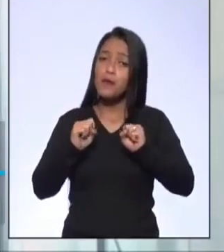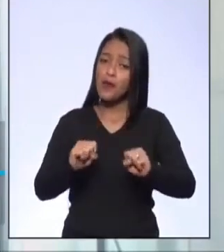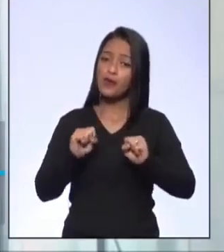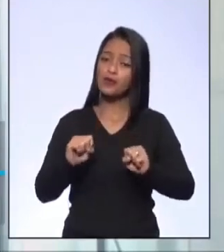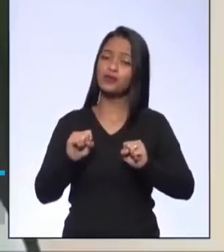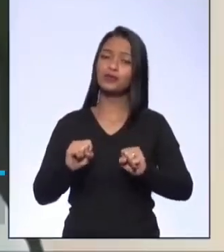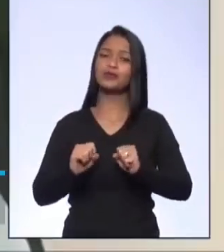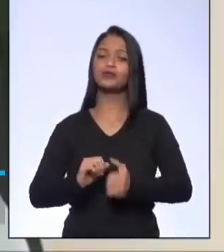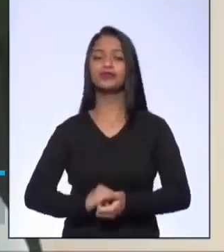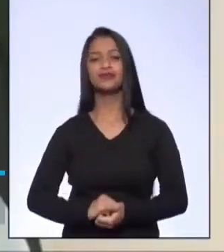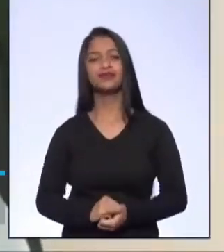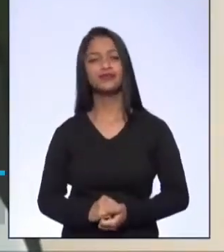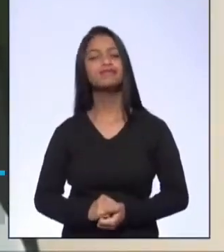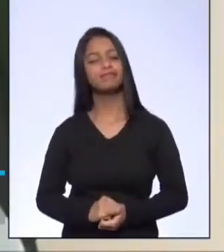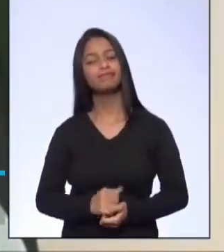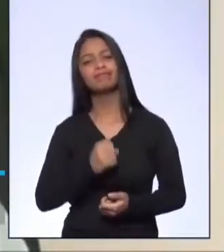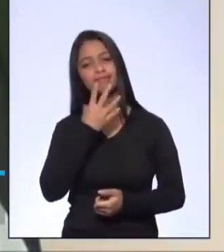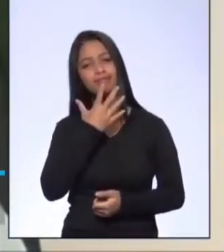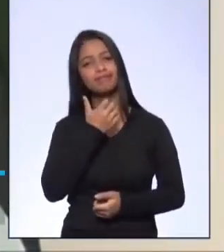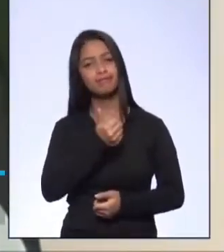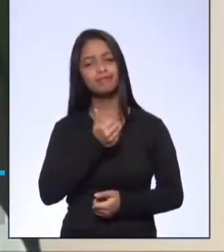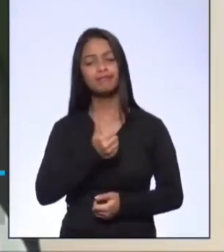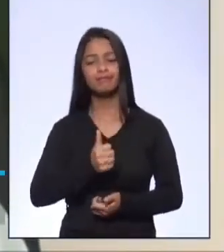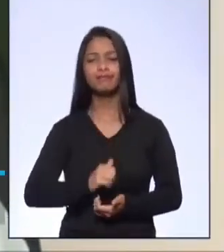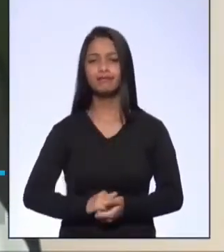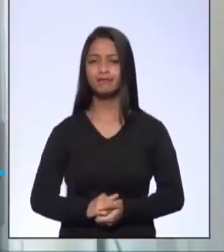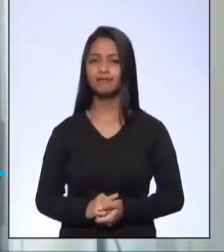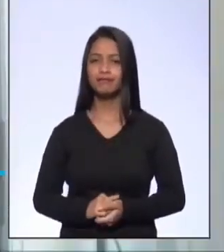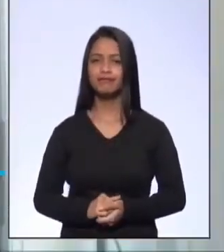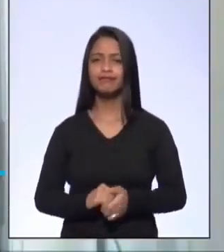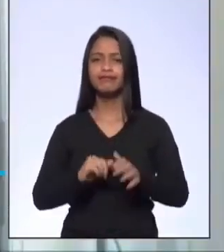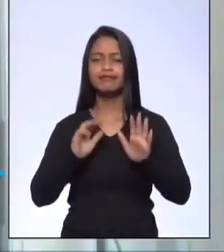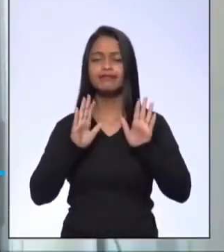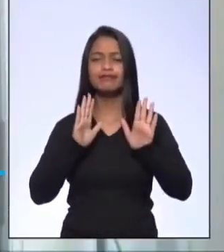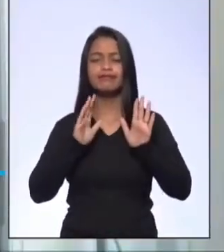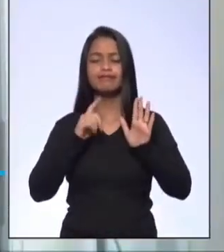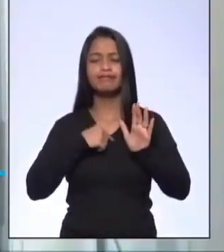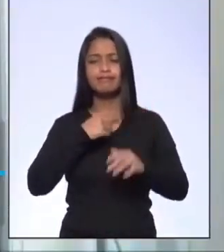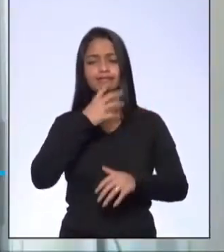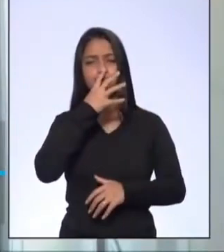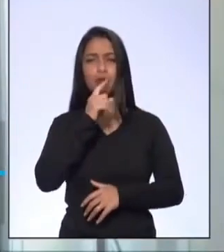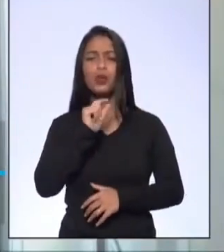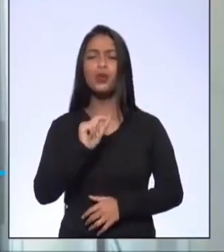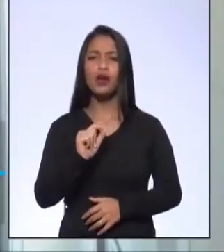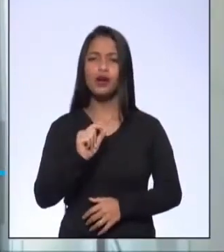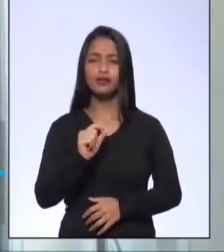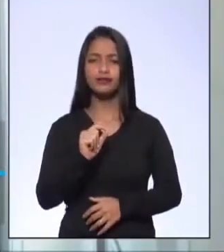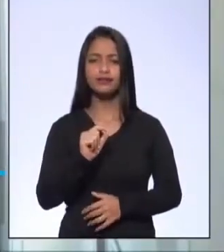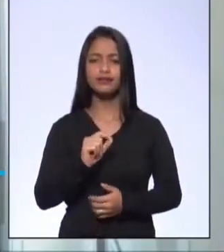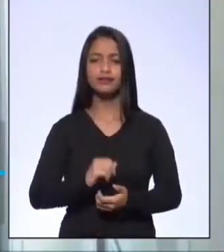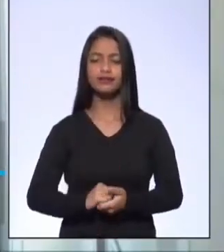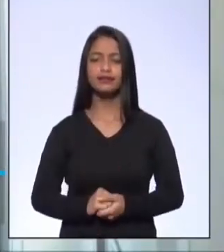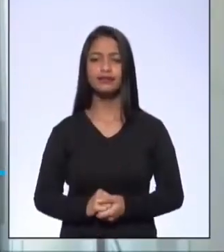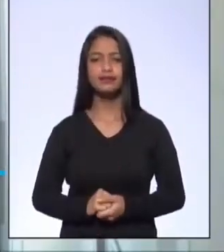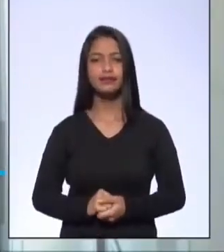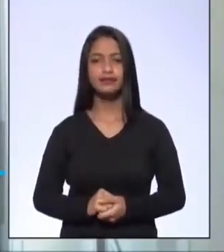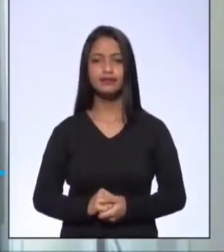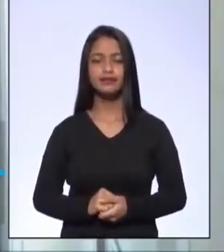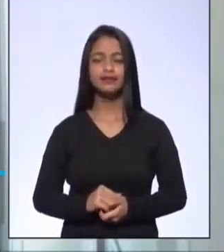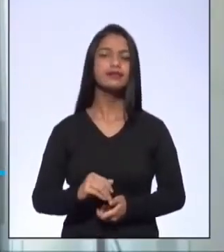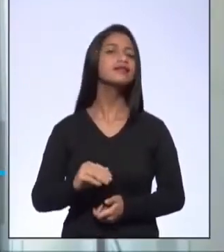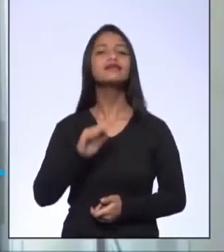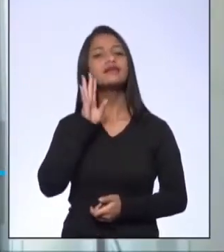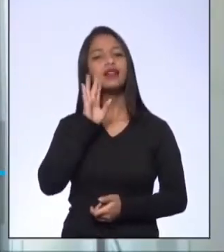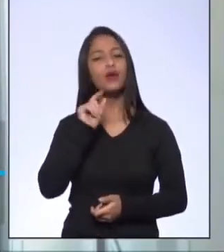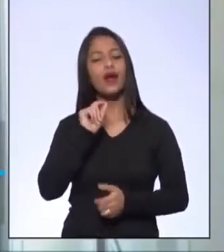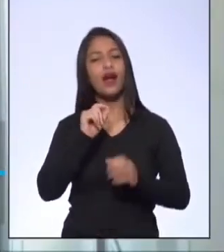também, viu, editor? Muito bom. Provavelmente. Mas, por incrível que pareça, e vale a nossa aula aí, é legal porque